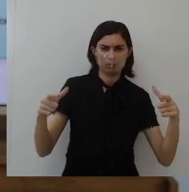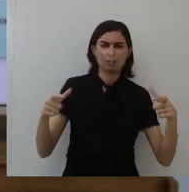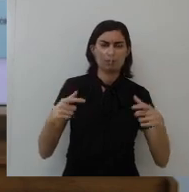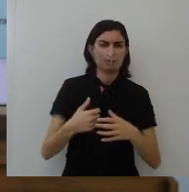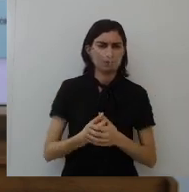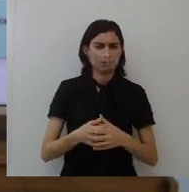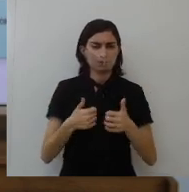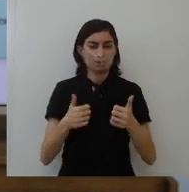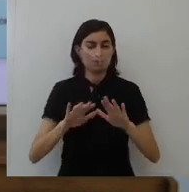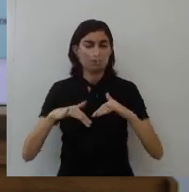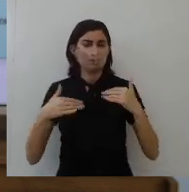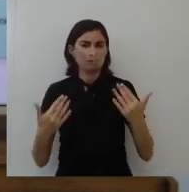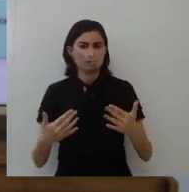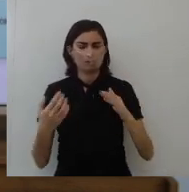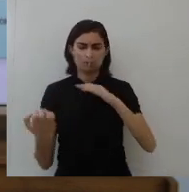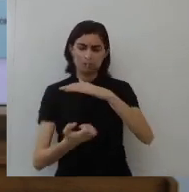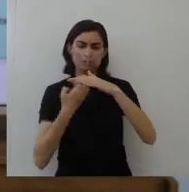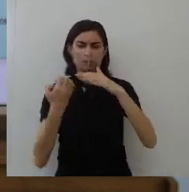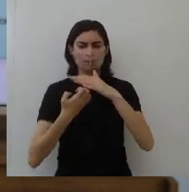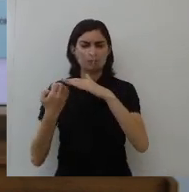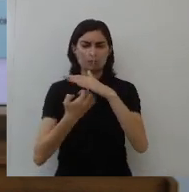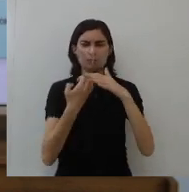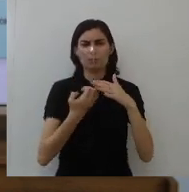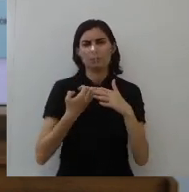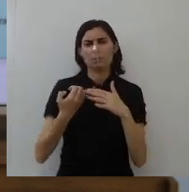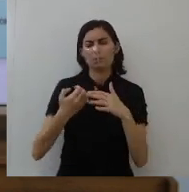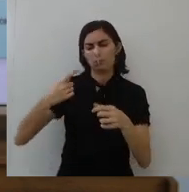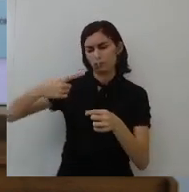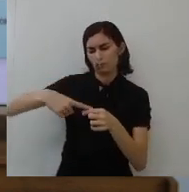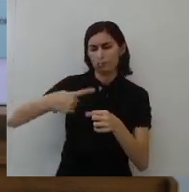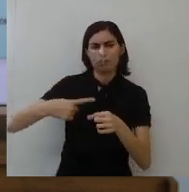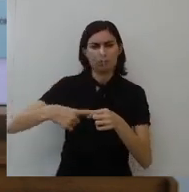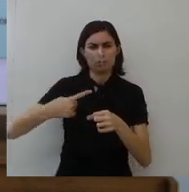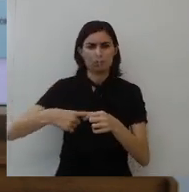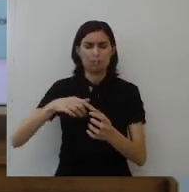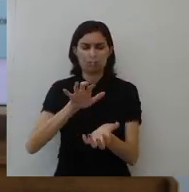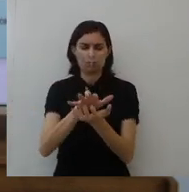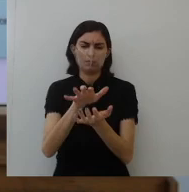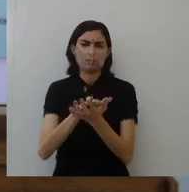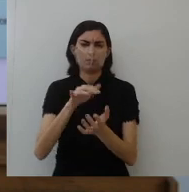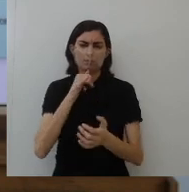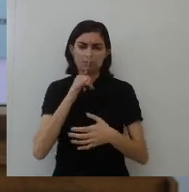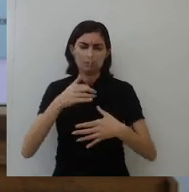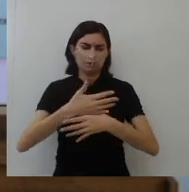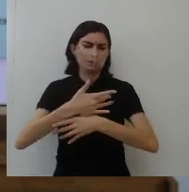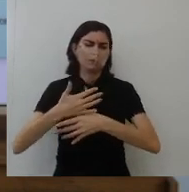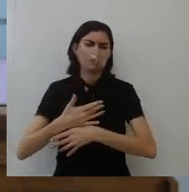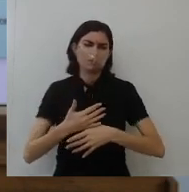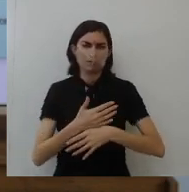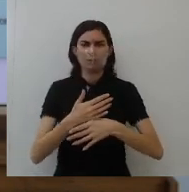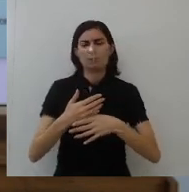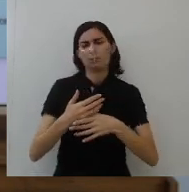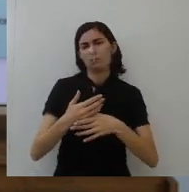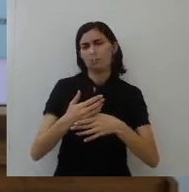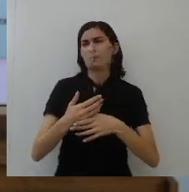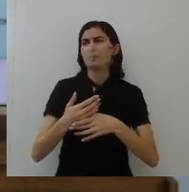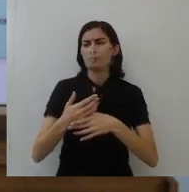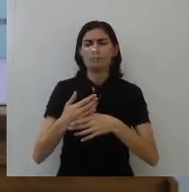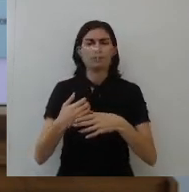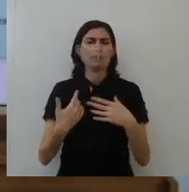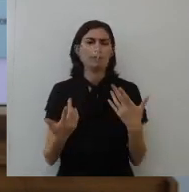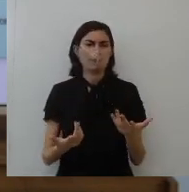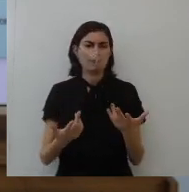porte. Então, uma empresa que estava, sei lá, no interior aqui de Pernambuco, vamos dizer uma cidade como Vertente do Lério.